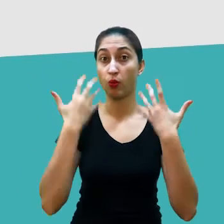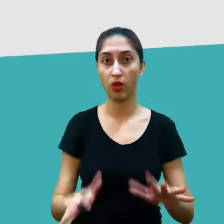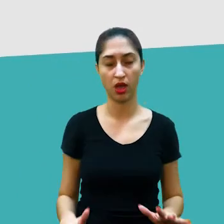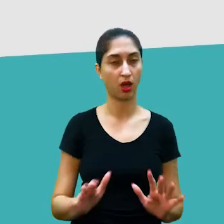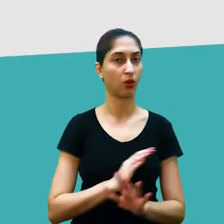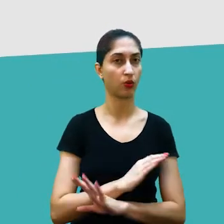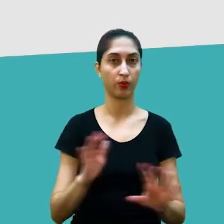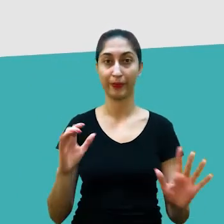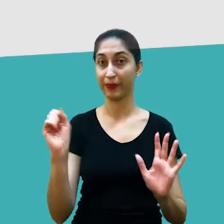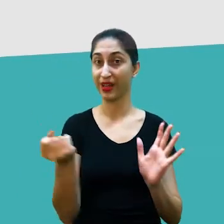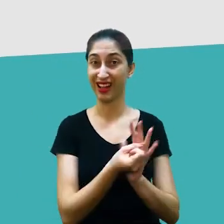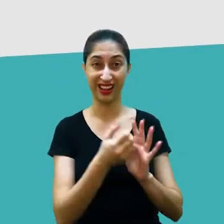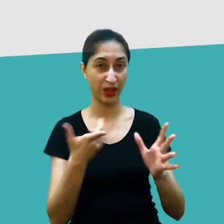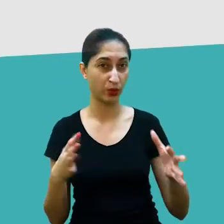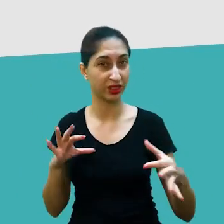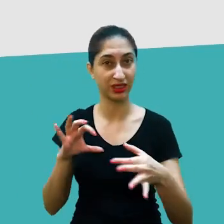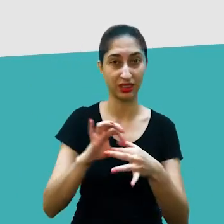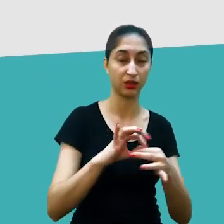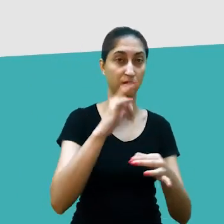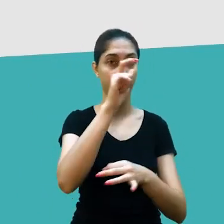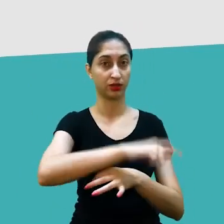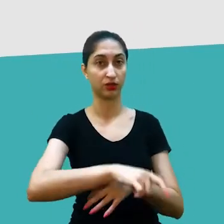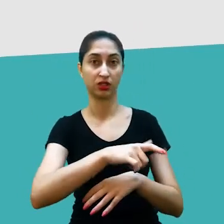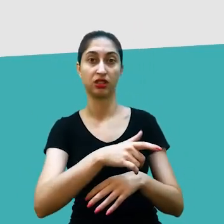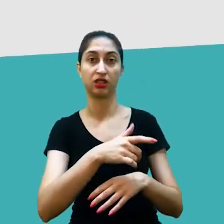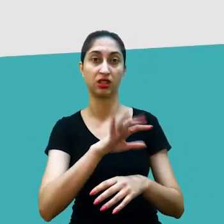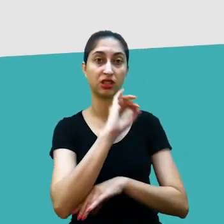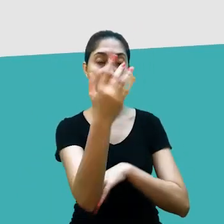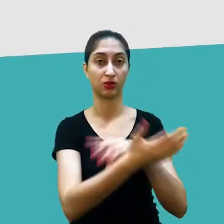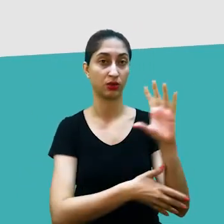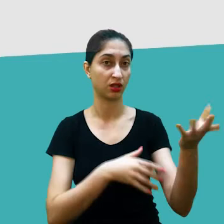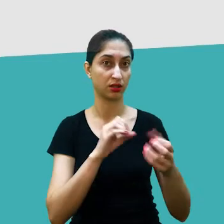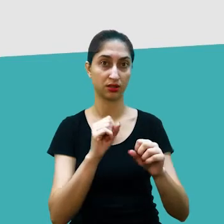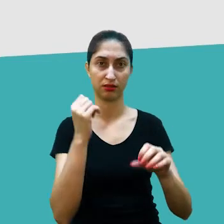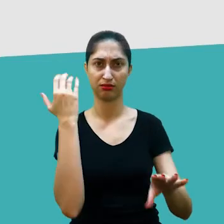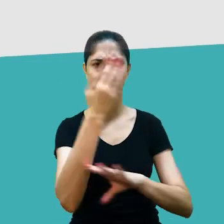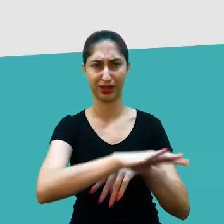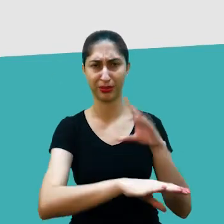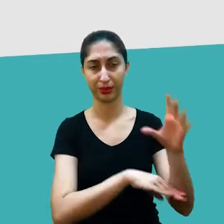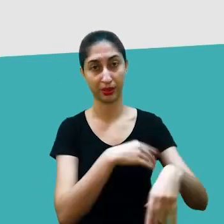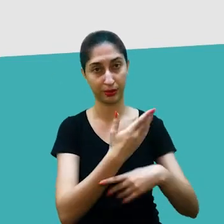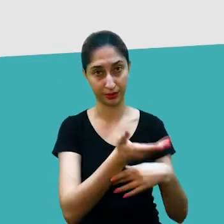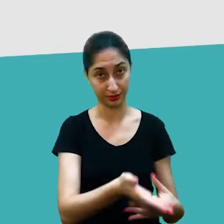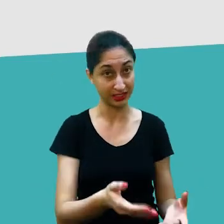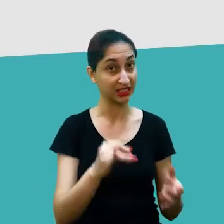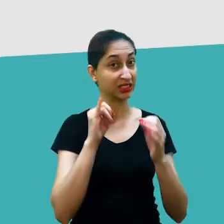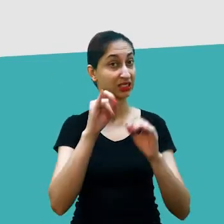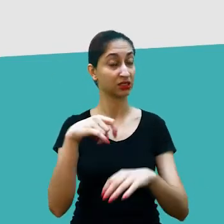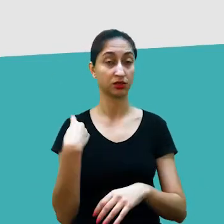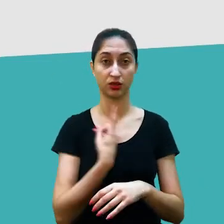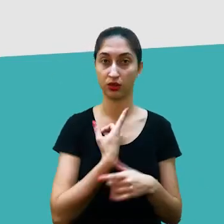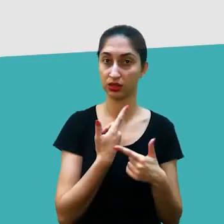a minha marca aliada a um fornecedor que destrói a natureza. Sim, sim. Então, enquanto a gente não tiver essa